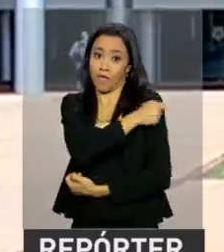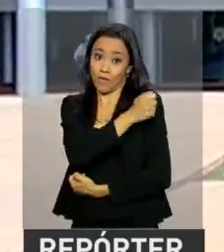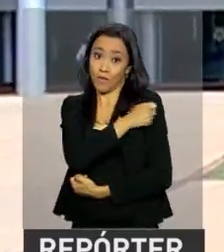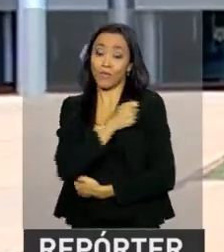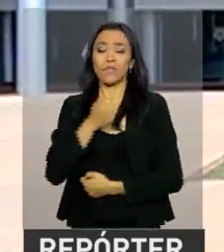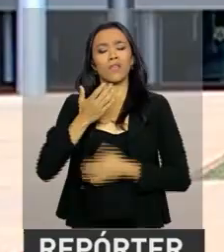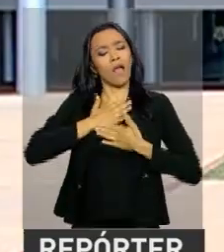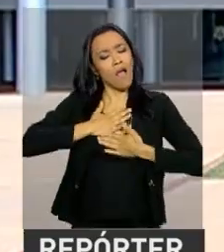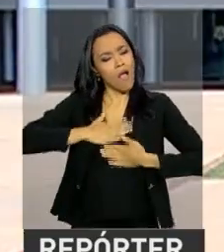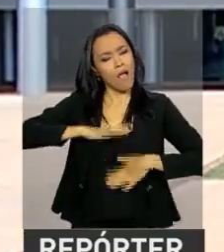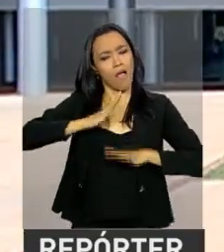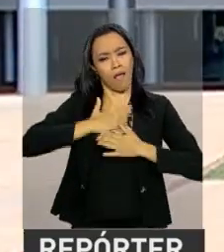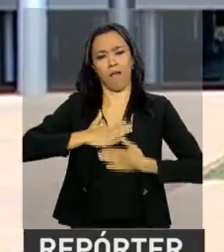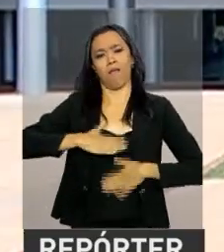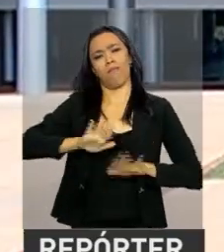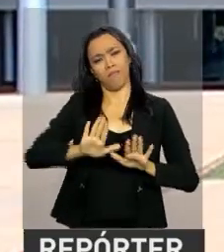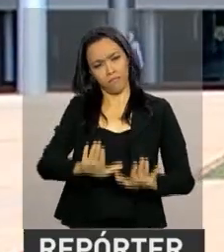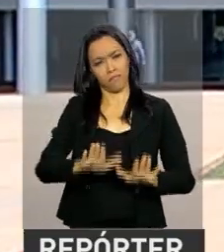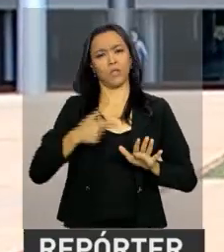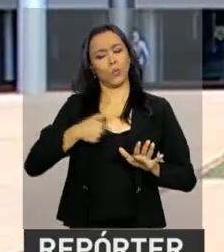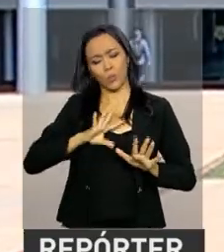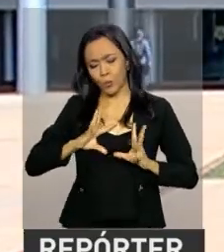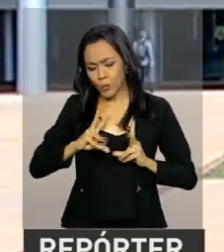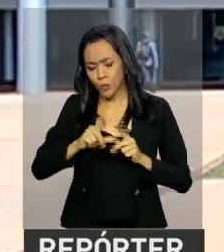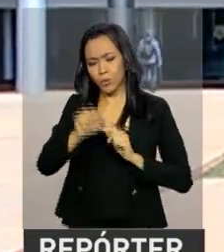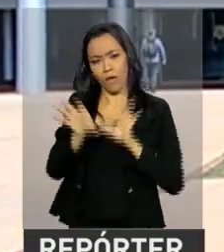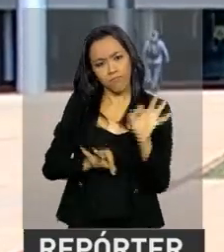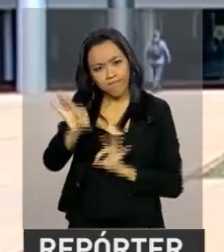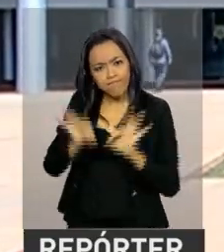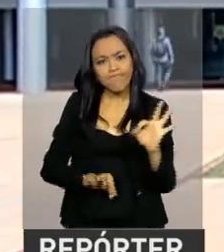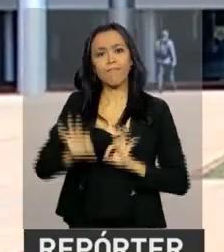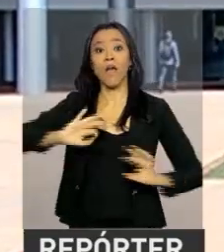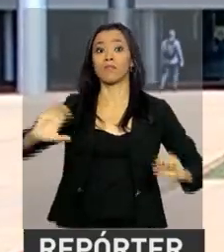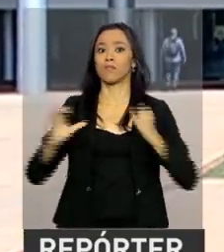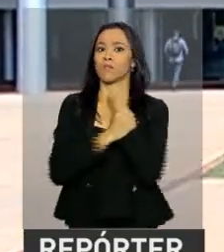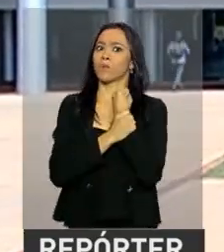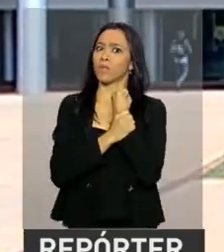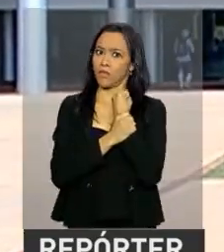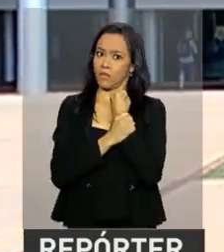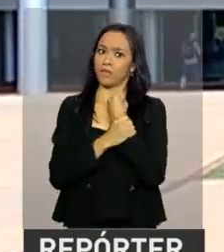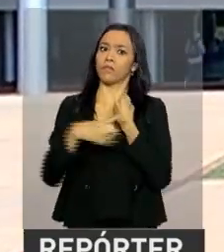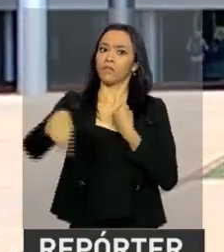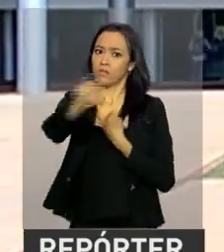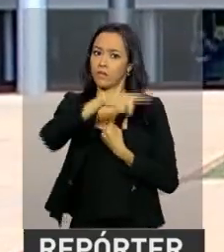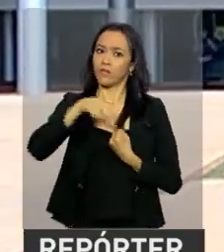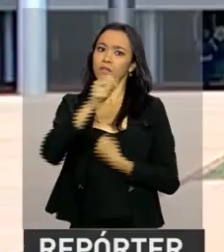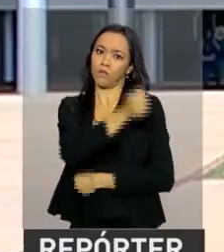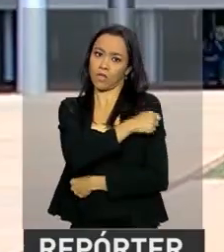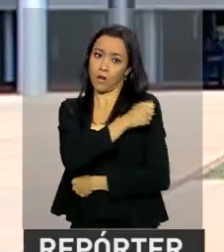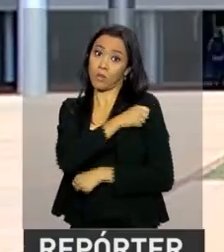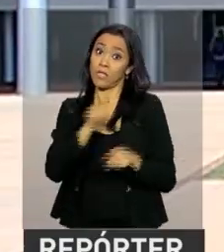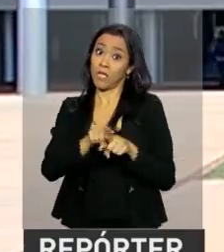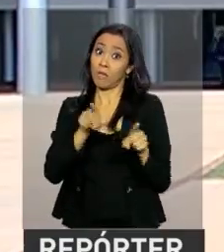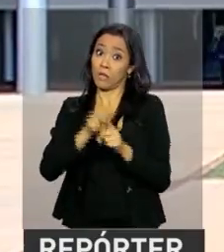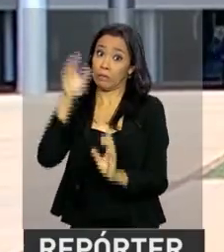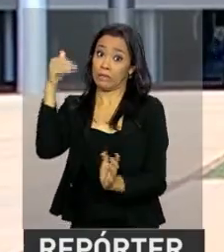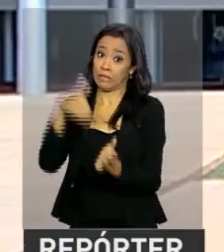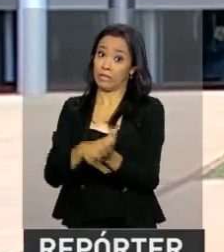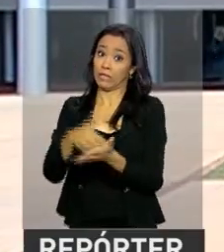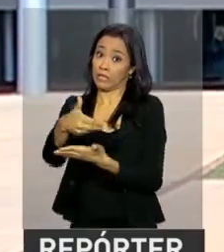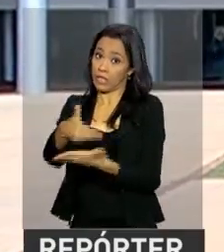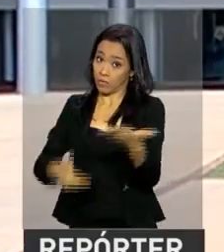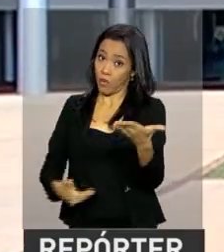ficarem tranquilos, porque tudo está sendo feito para garantir a segurança dos alunos e o sigilo das provas.